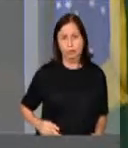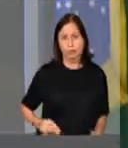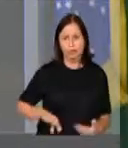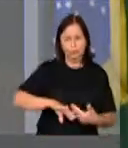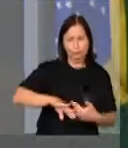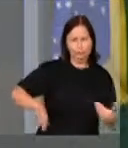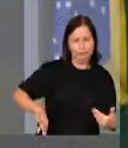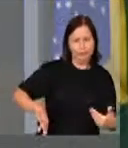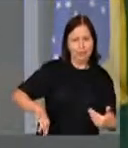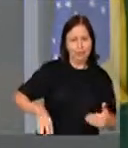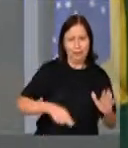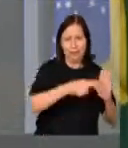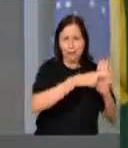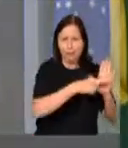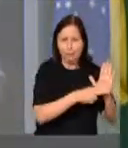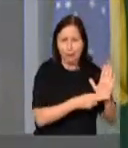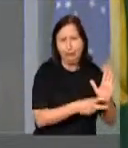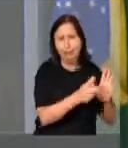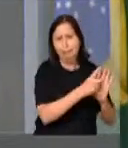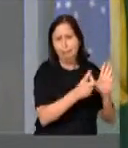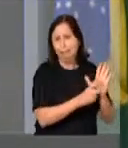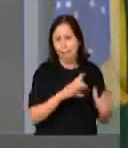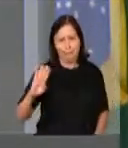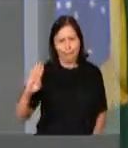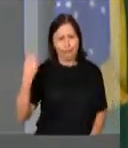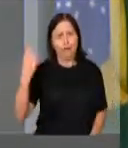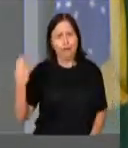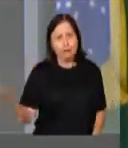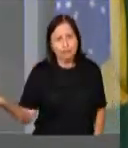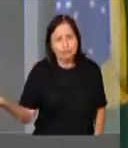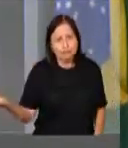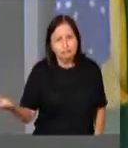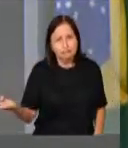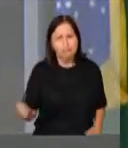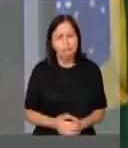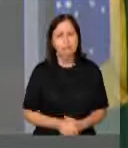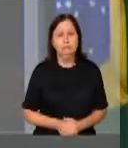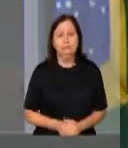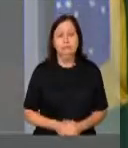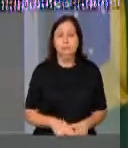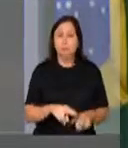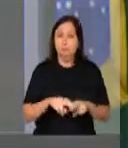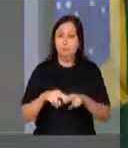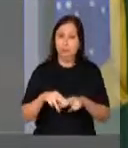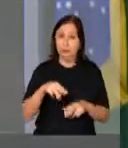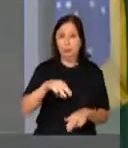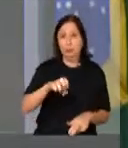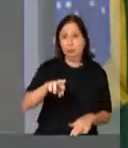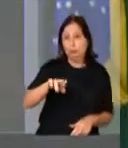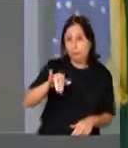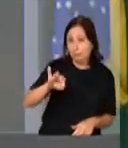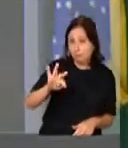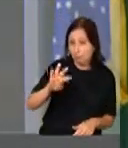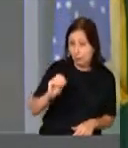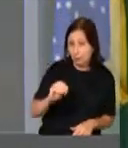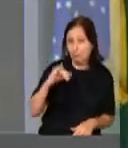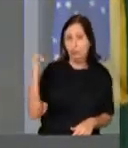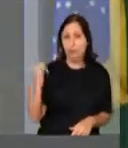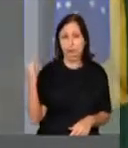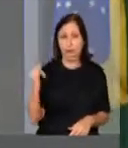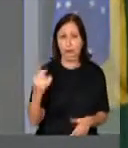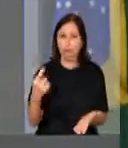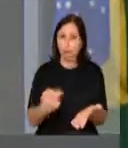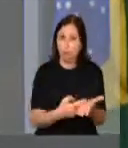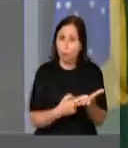origem. É pura demagogia da maneira como isso aqui está colocado. O mérito é importante. Se o compromisso do